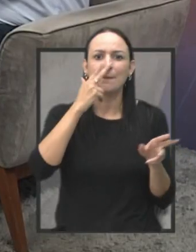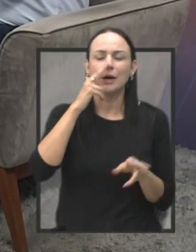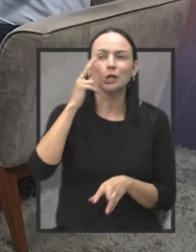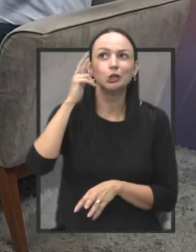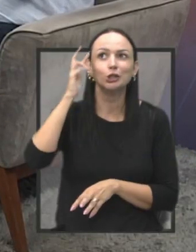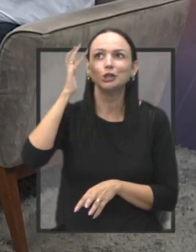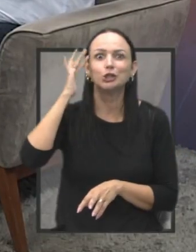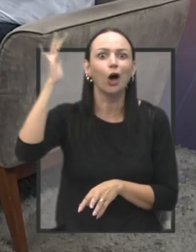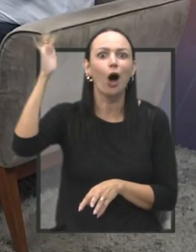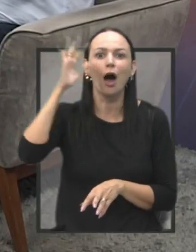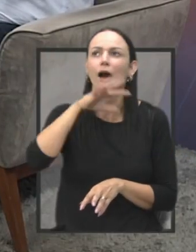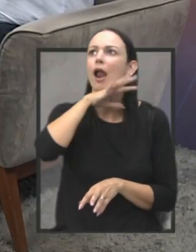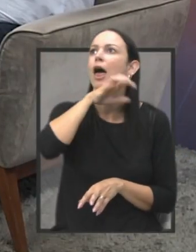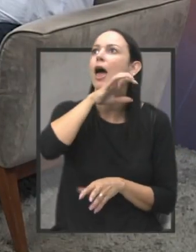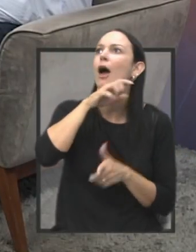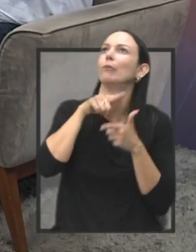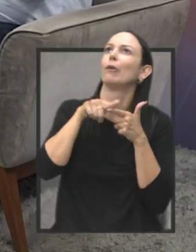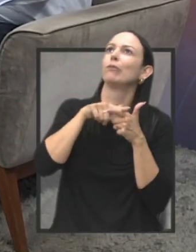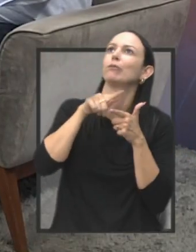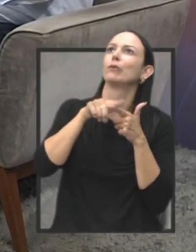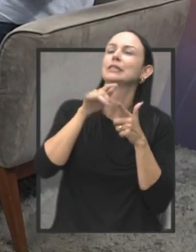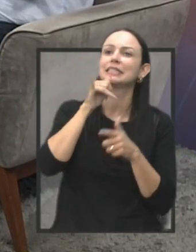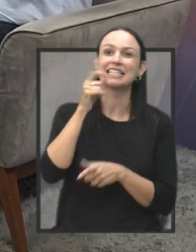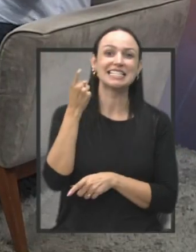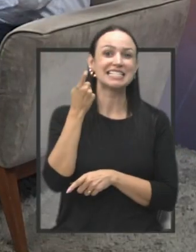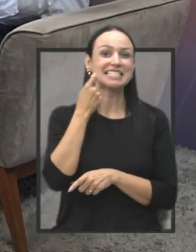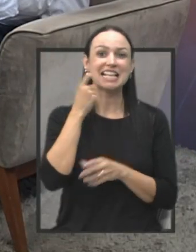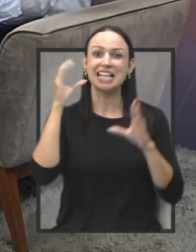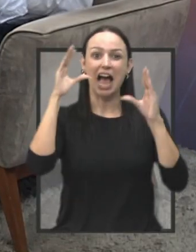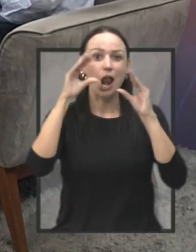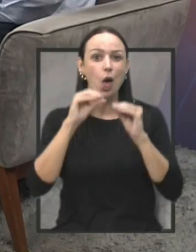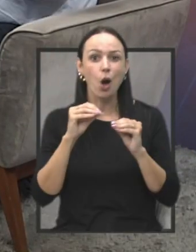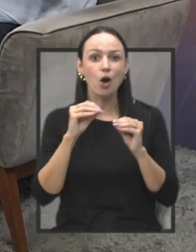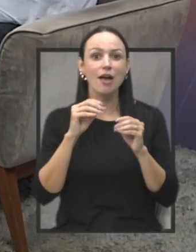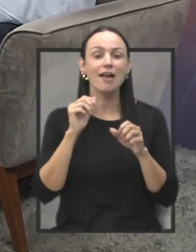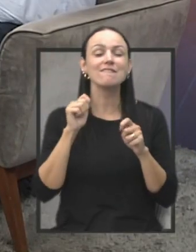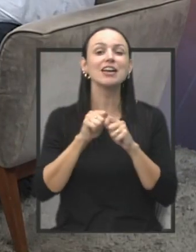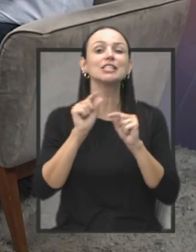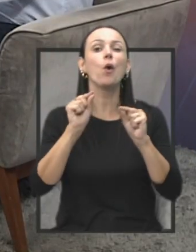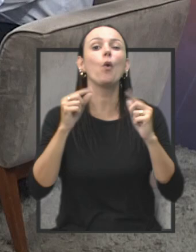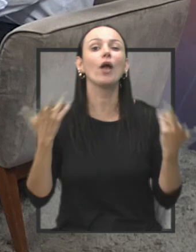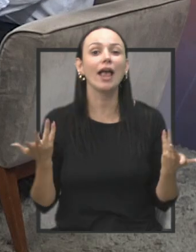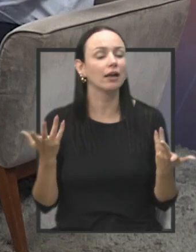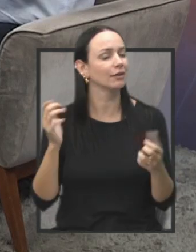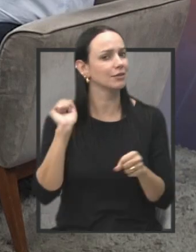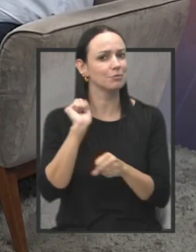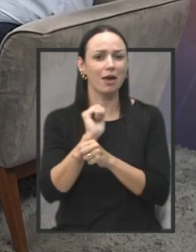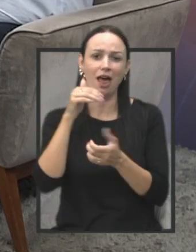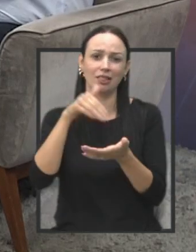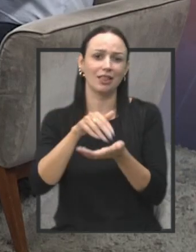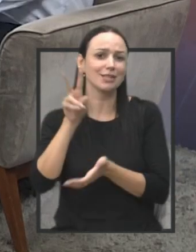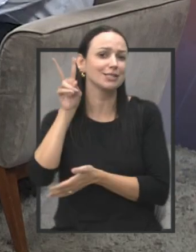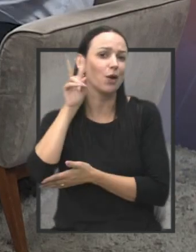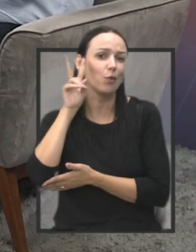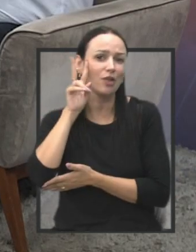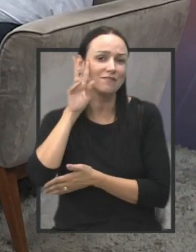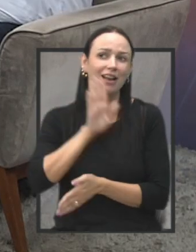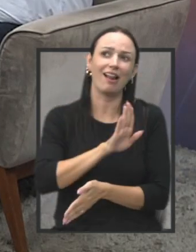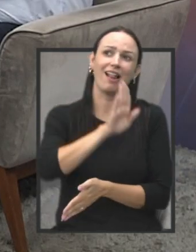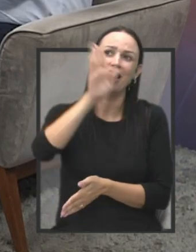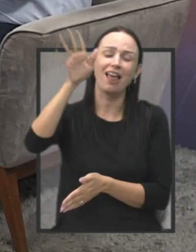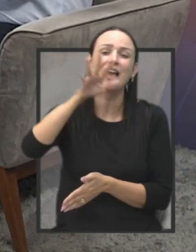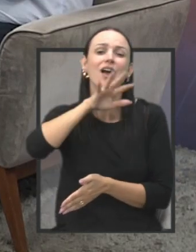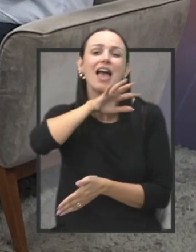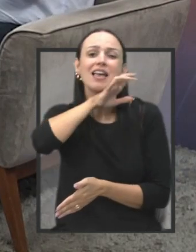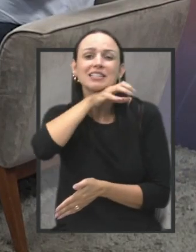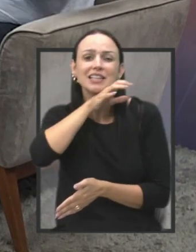leão, né? Exatamente. Acontece uma sexta-feira à noite e não tem onde recorrer. Tem que esperar até a segunda-feira, comparecer na Receita para